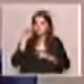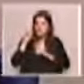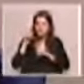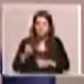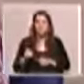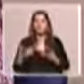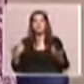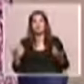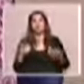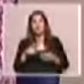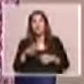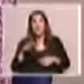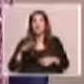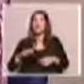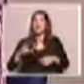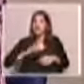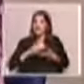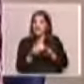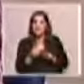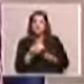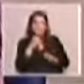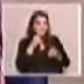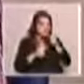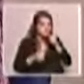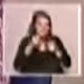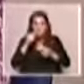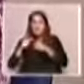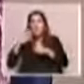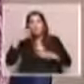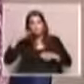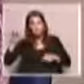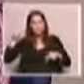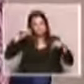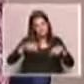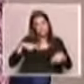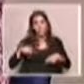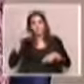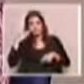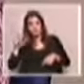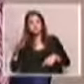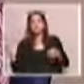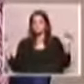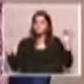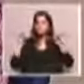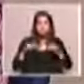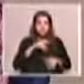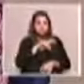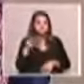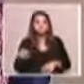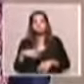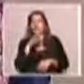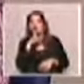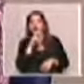uma prova de queijo leva também muitos turistas de dentro e de fora a percorrer esta região e convém também falarmos